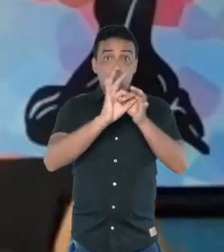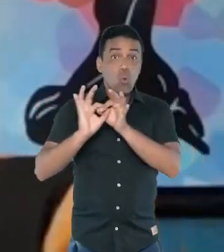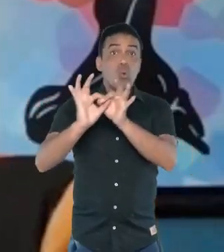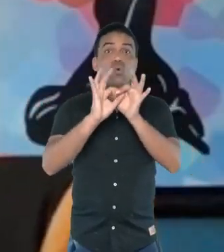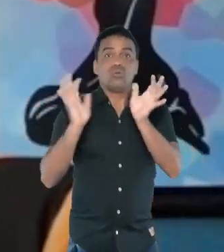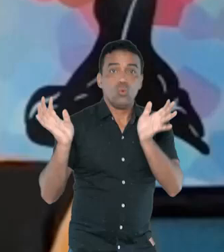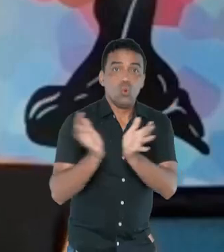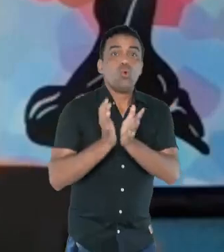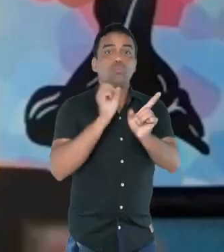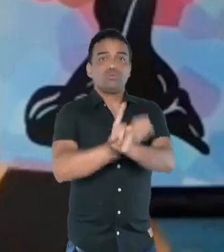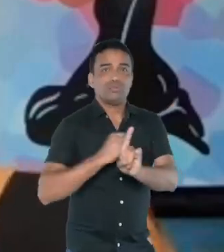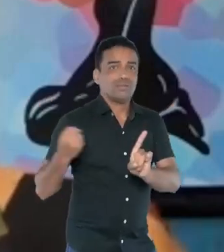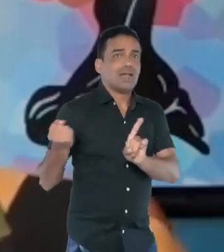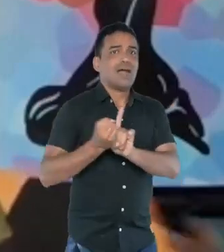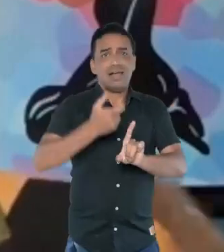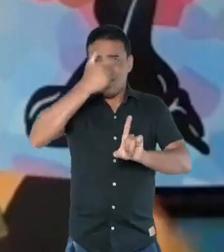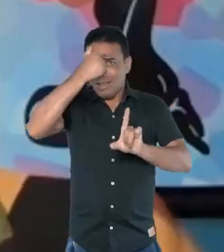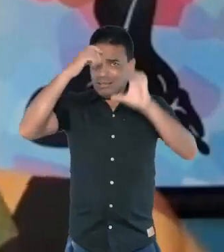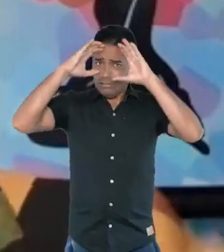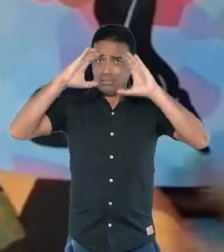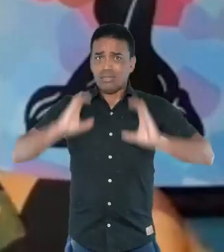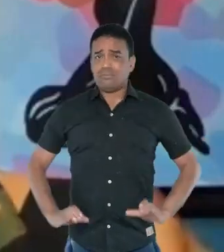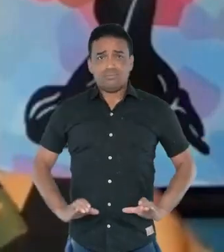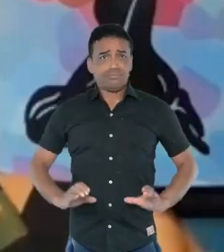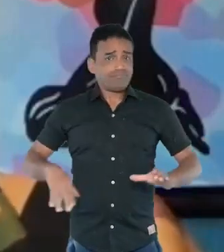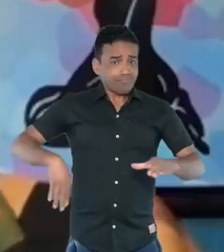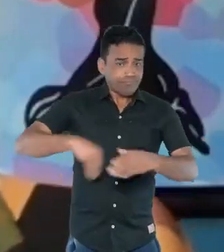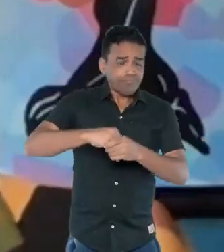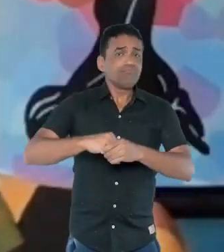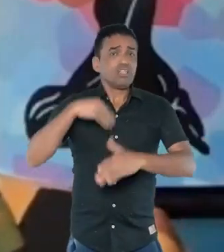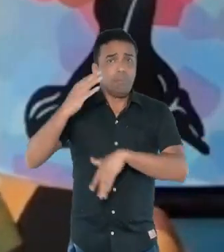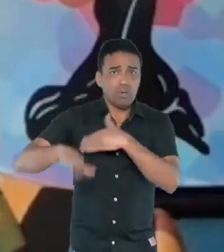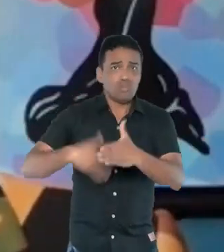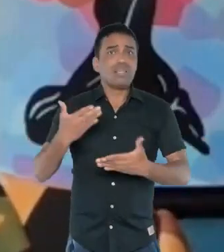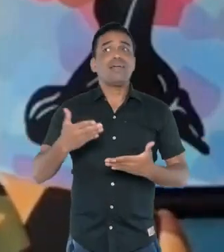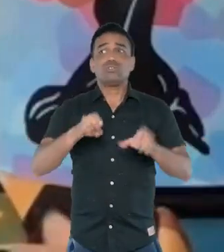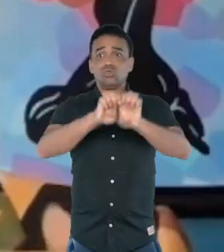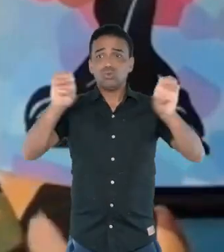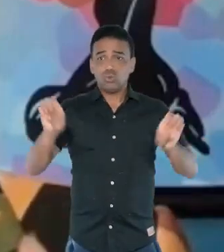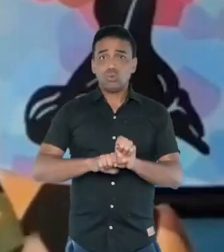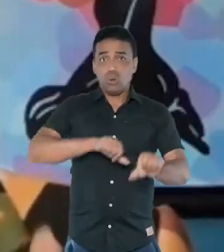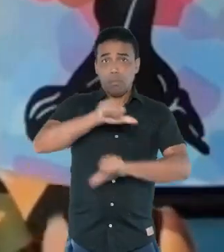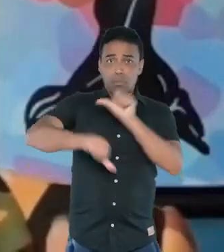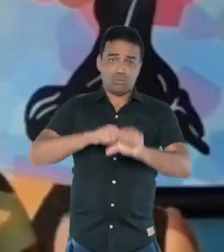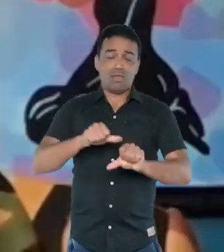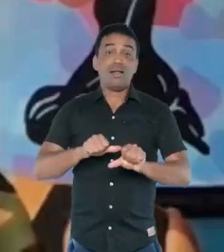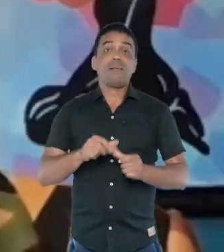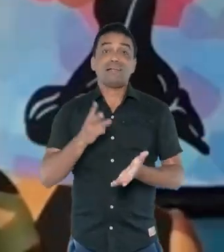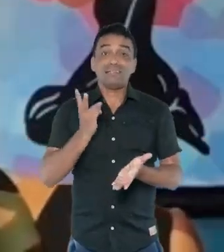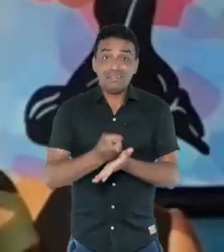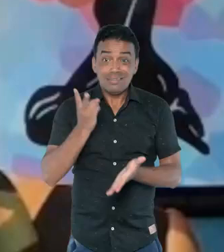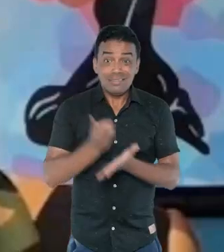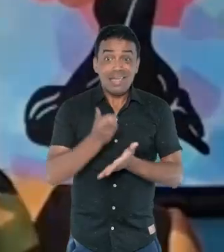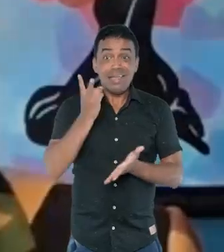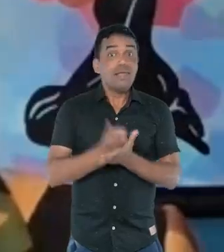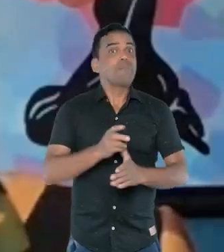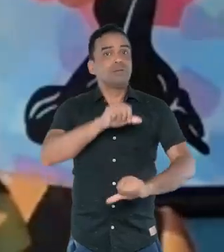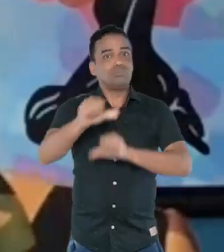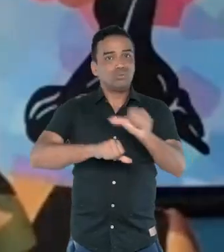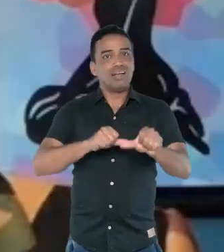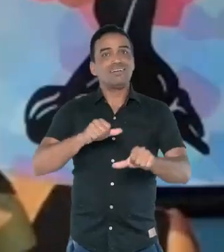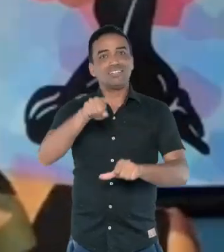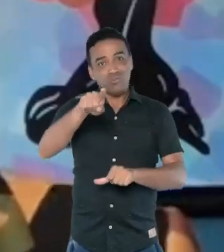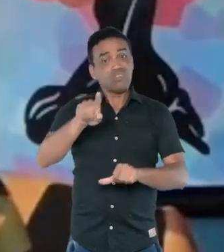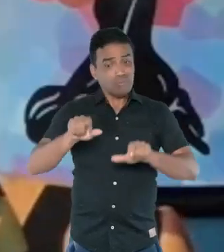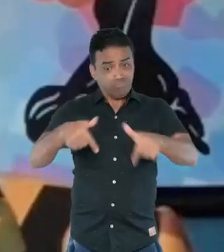cidadãos, dentro desses processos em que a gente consegue mexer nas estruturas, mas tem sempre alguma mudança que a sua